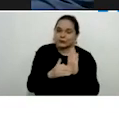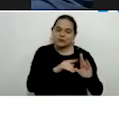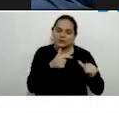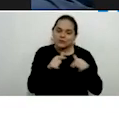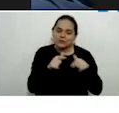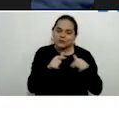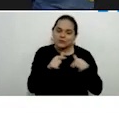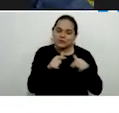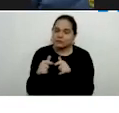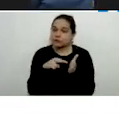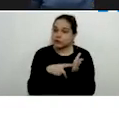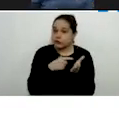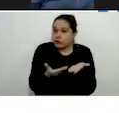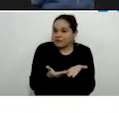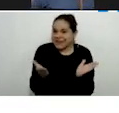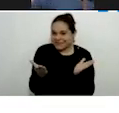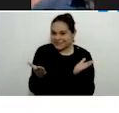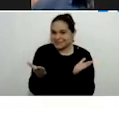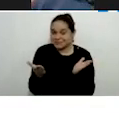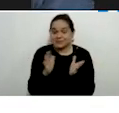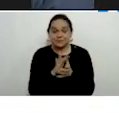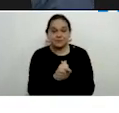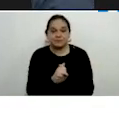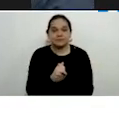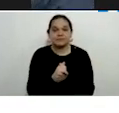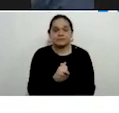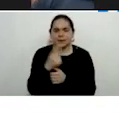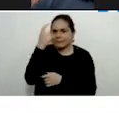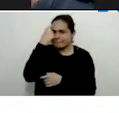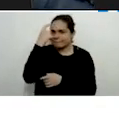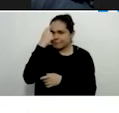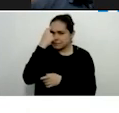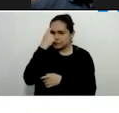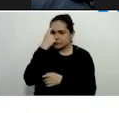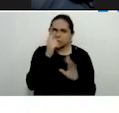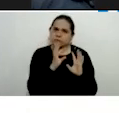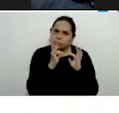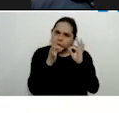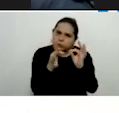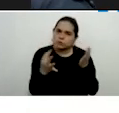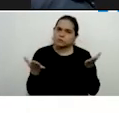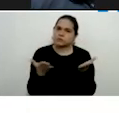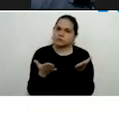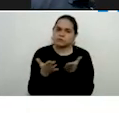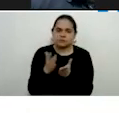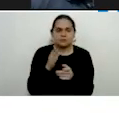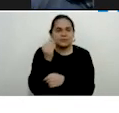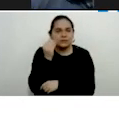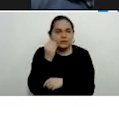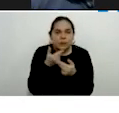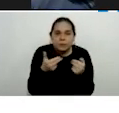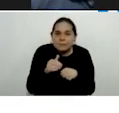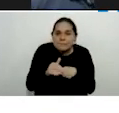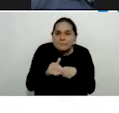oferece para os nossos associados. Pensando nessa questão tecnológica e nessa praticidade, para